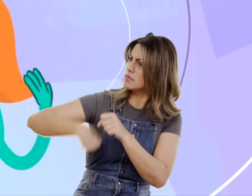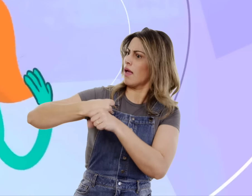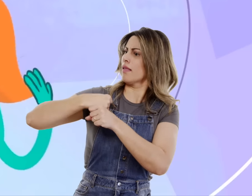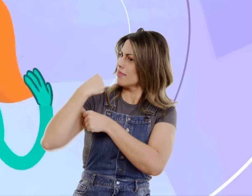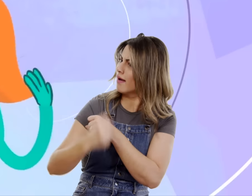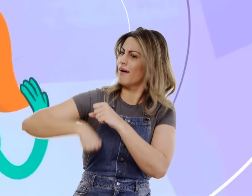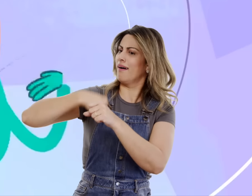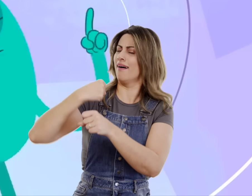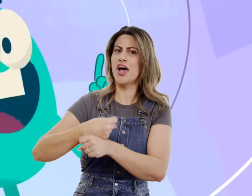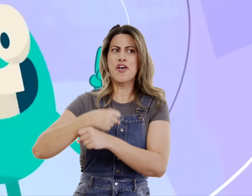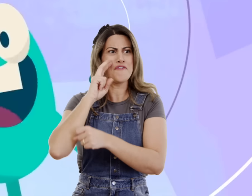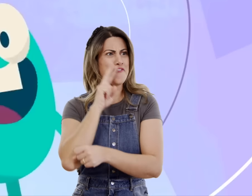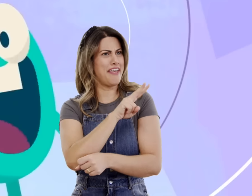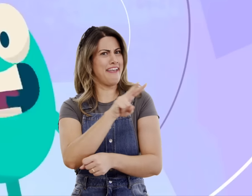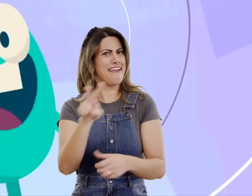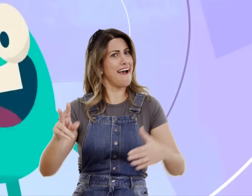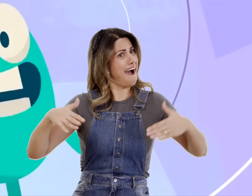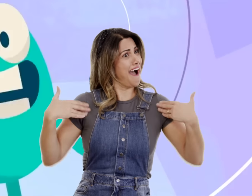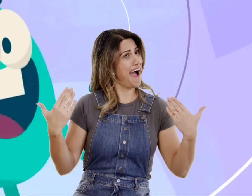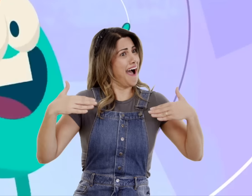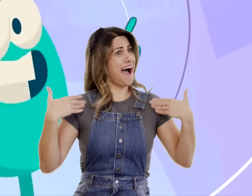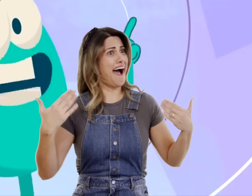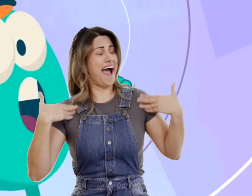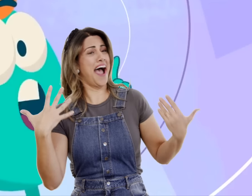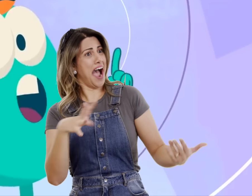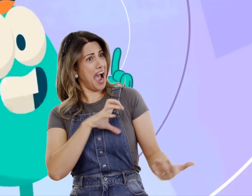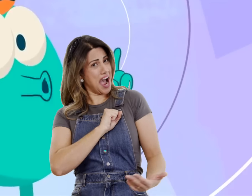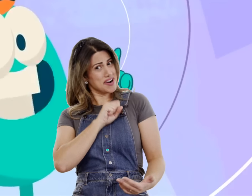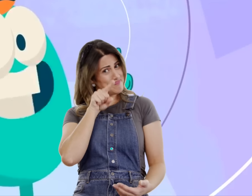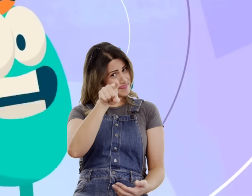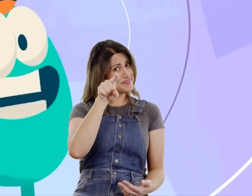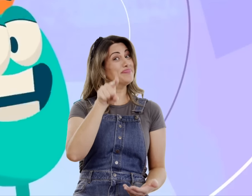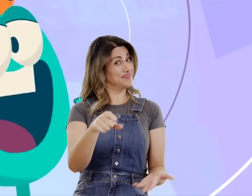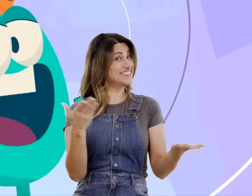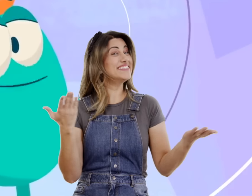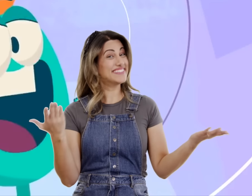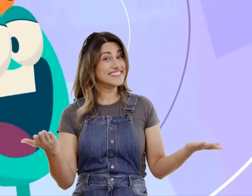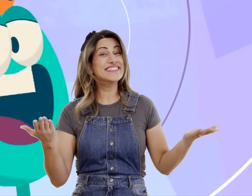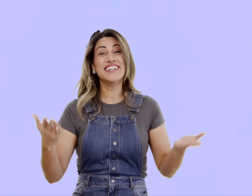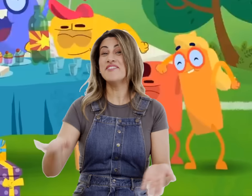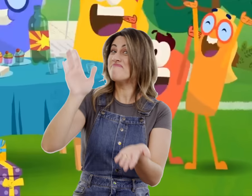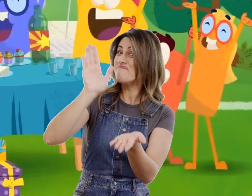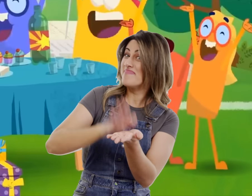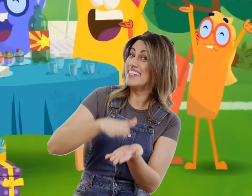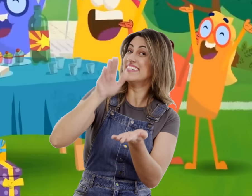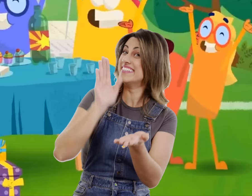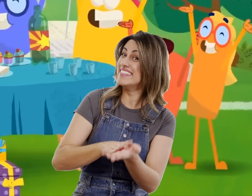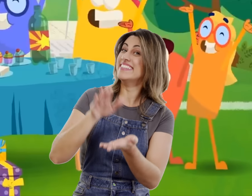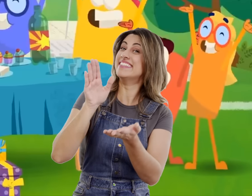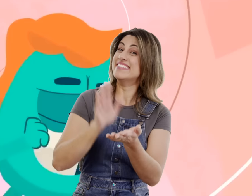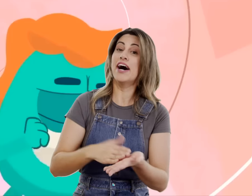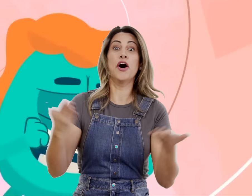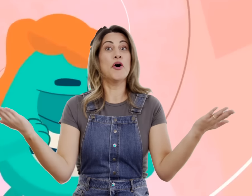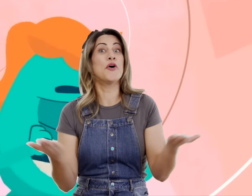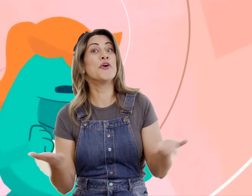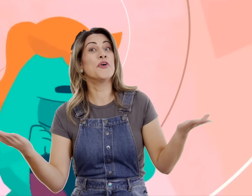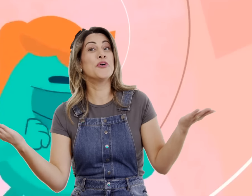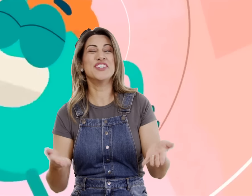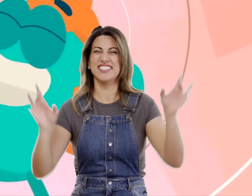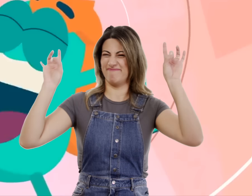ano se passou. Perceba a alegria de todos que te amam. Parabéns,